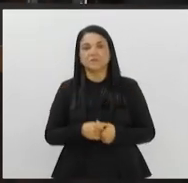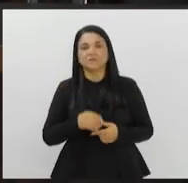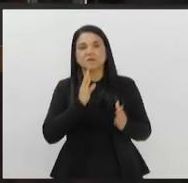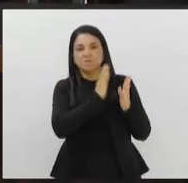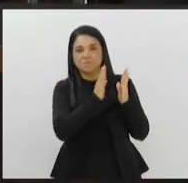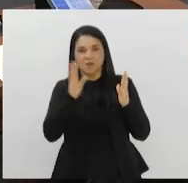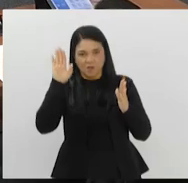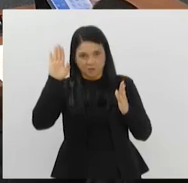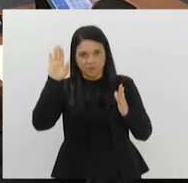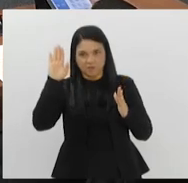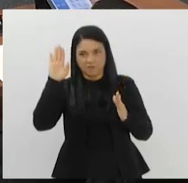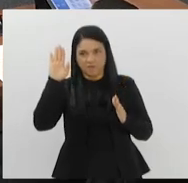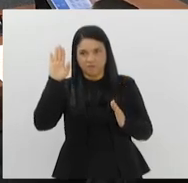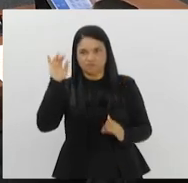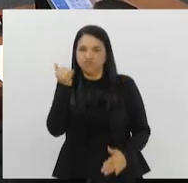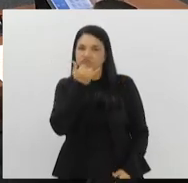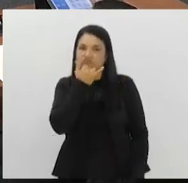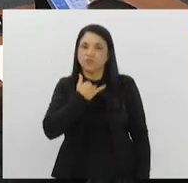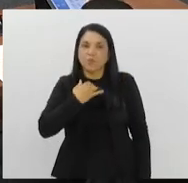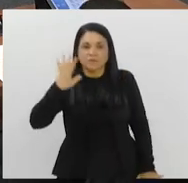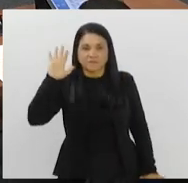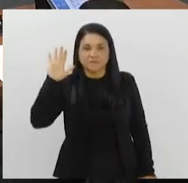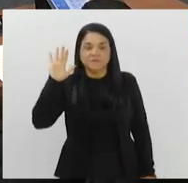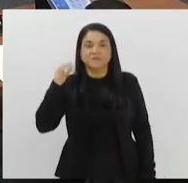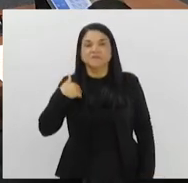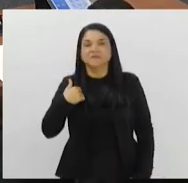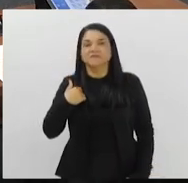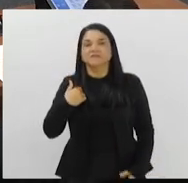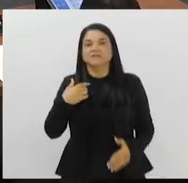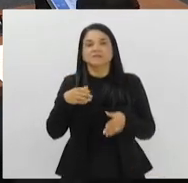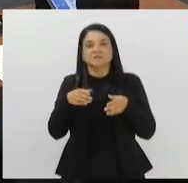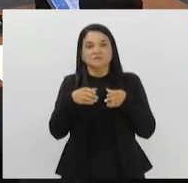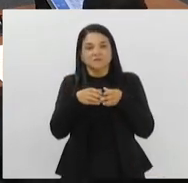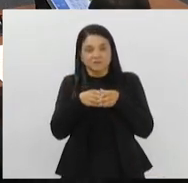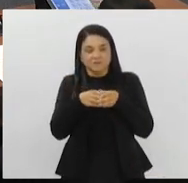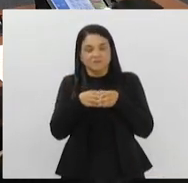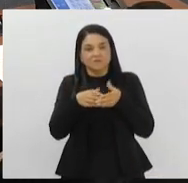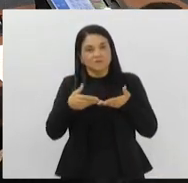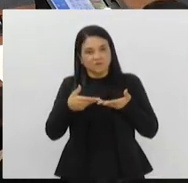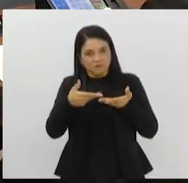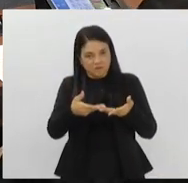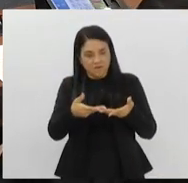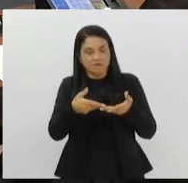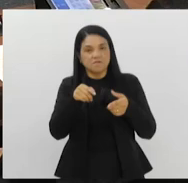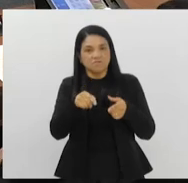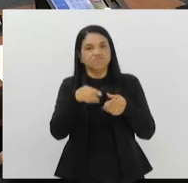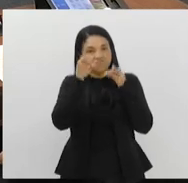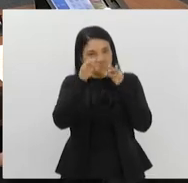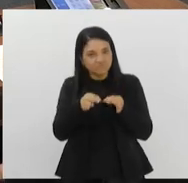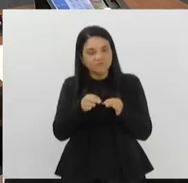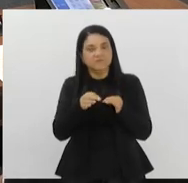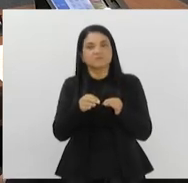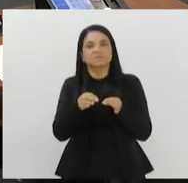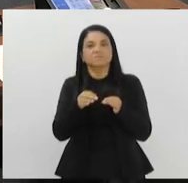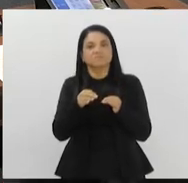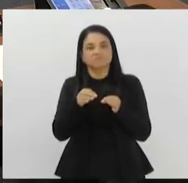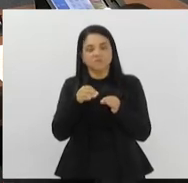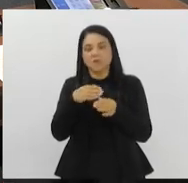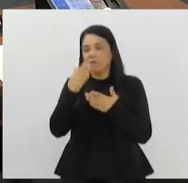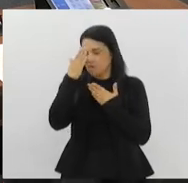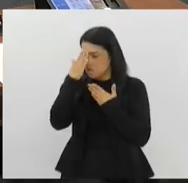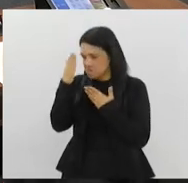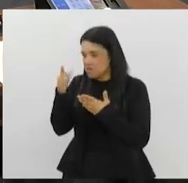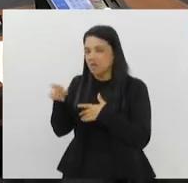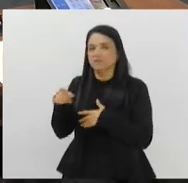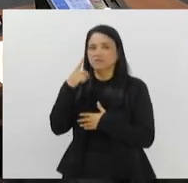Ai, desculpa. Iremos convidar a comissão para deliberar o assunto e com certeza, vamos seguir nesse caminho, deputado Luiz. Bela